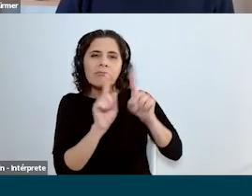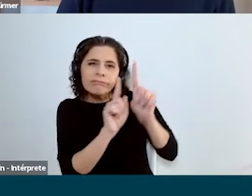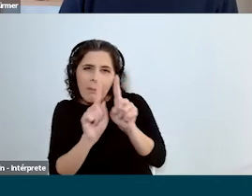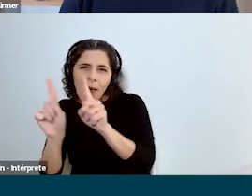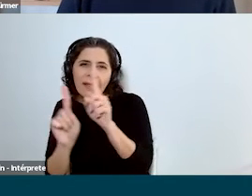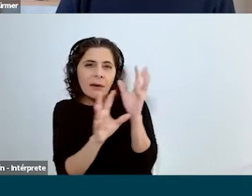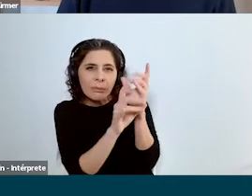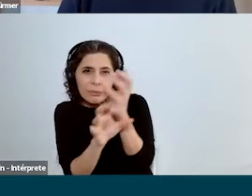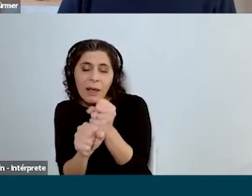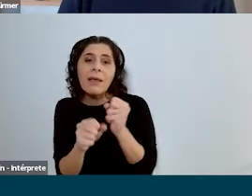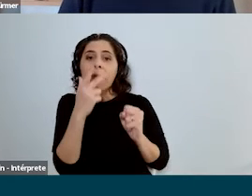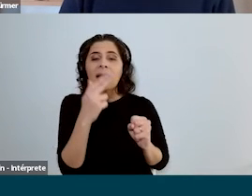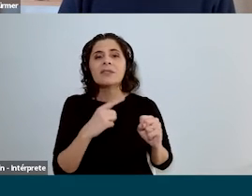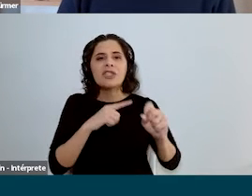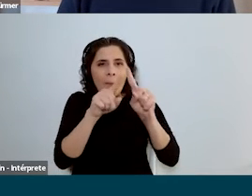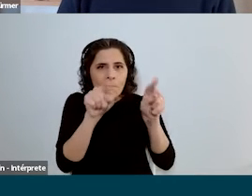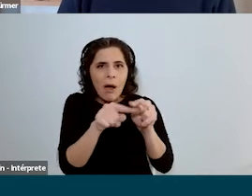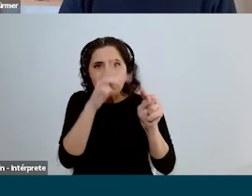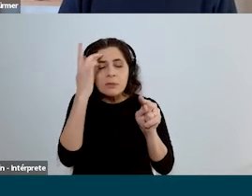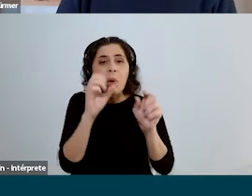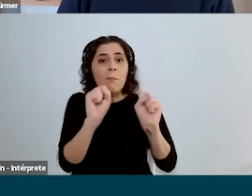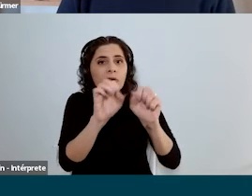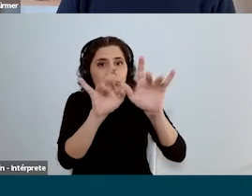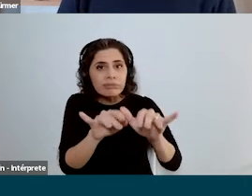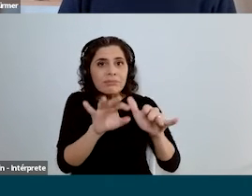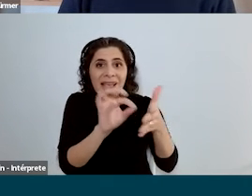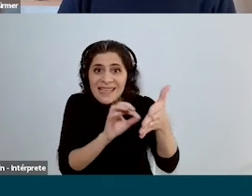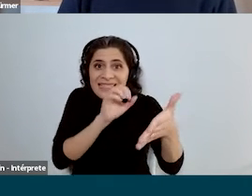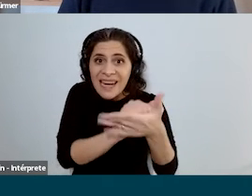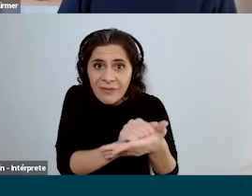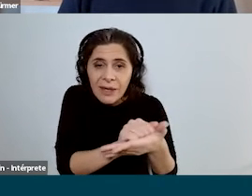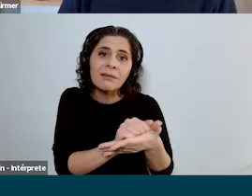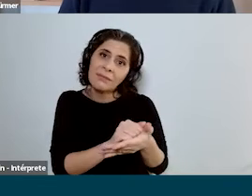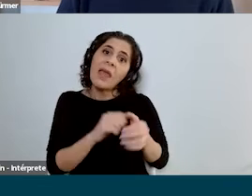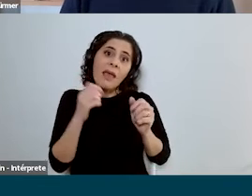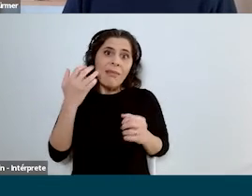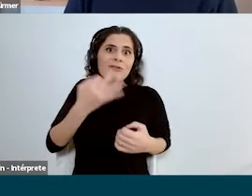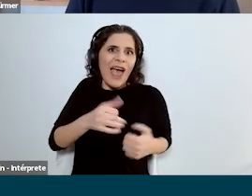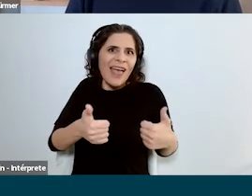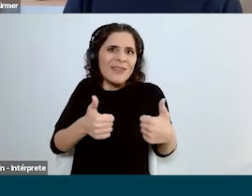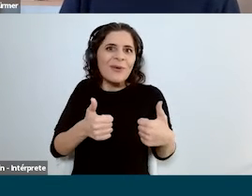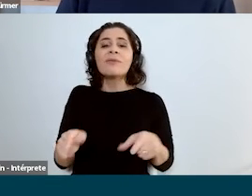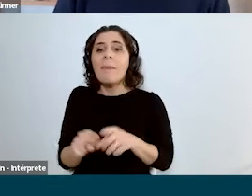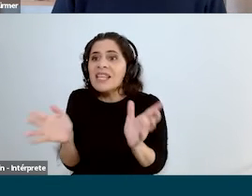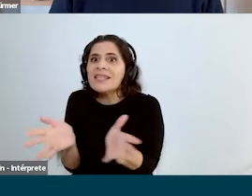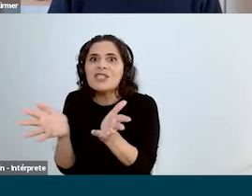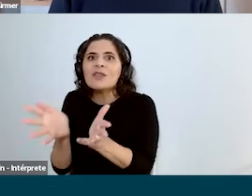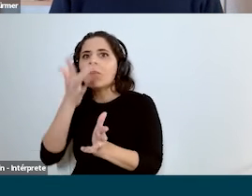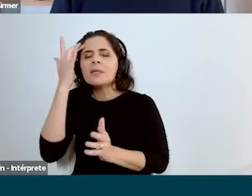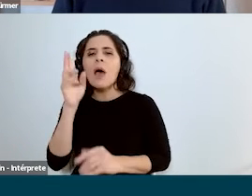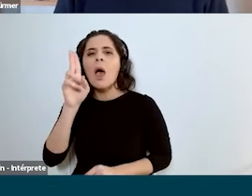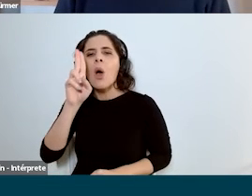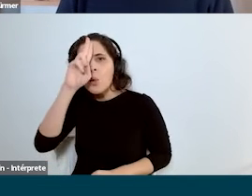home do site, um aplicativo para os usuários poderem se inscrever em newsletter, para a gente aumentar a base de inscritos, deu super certo, e também estímulos